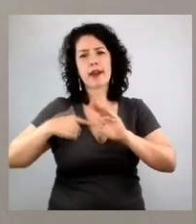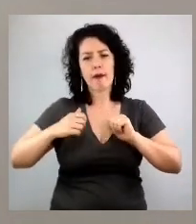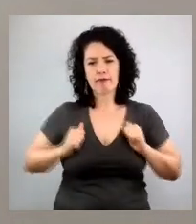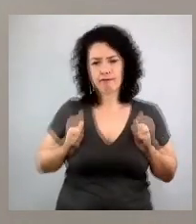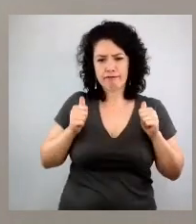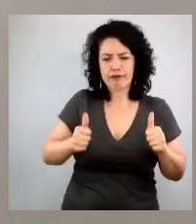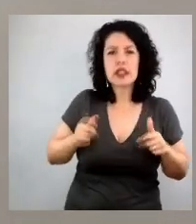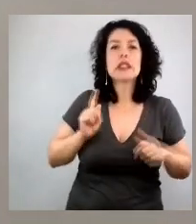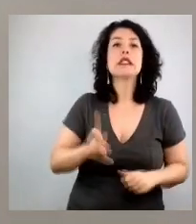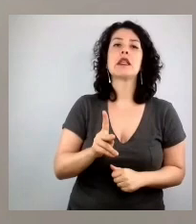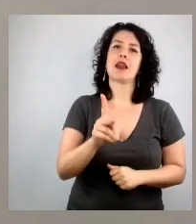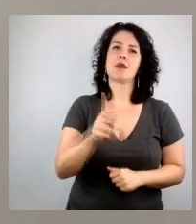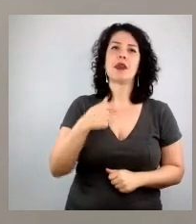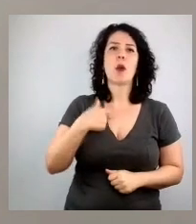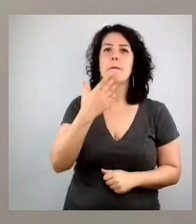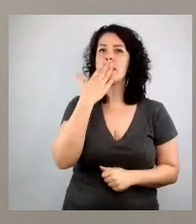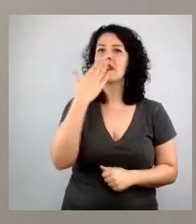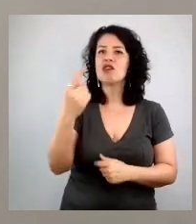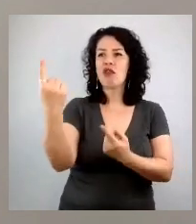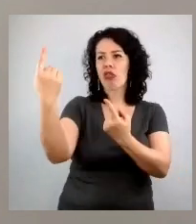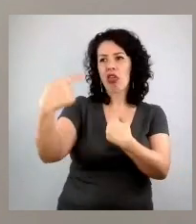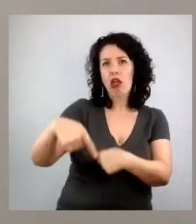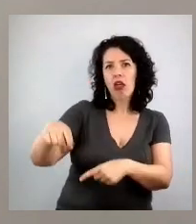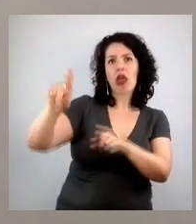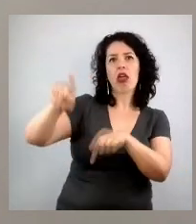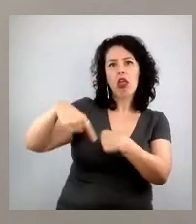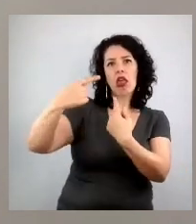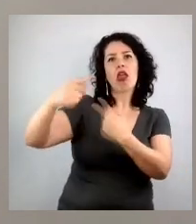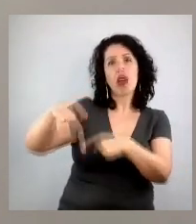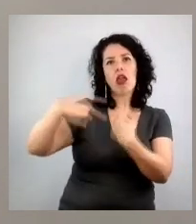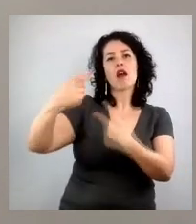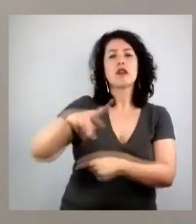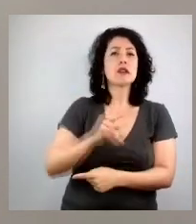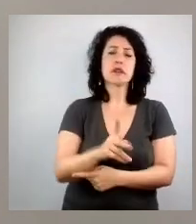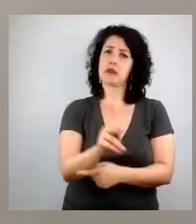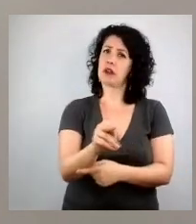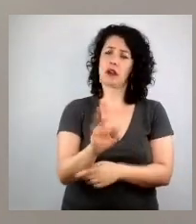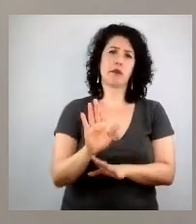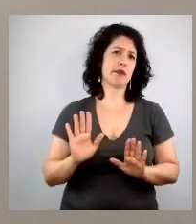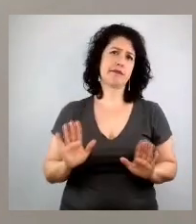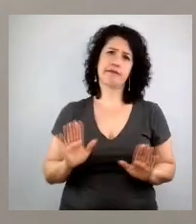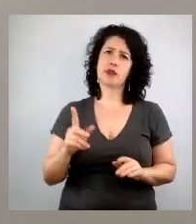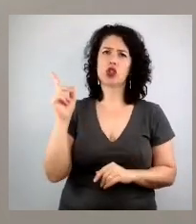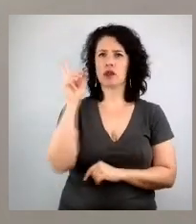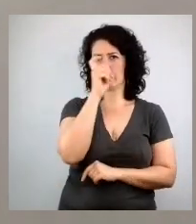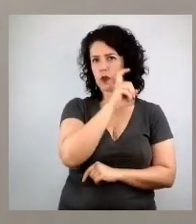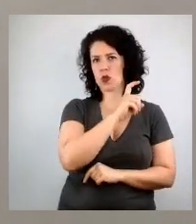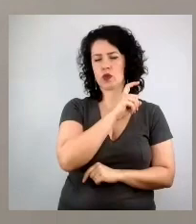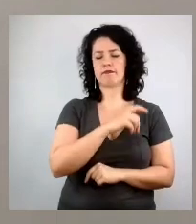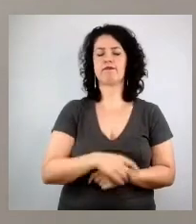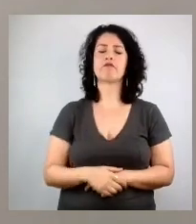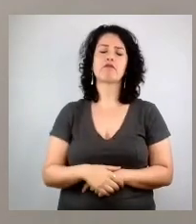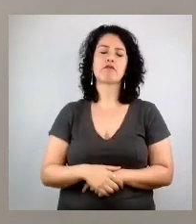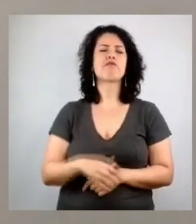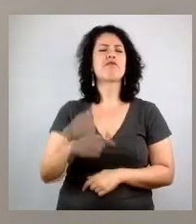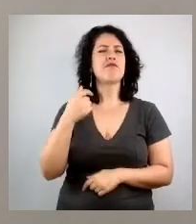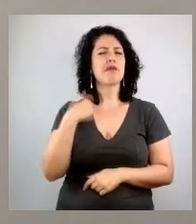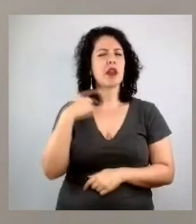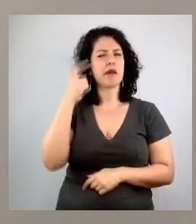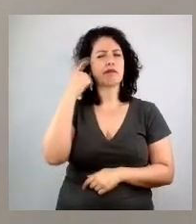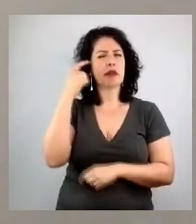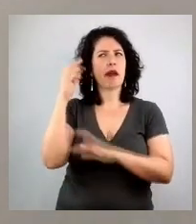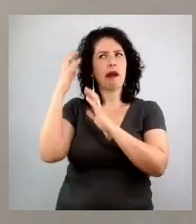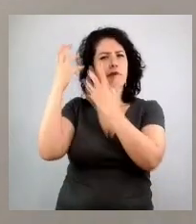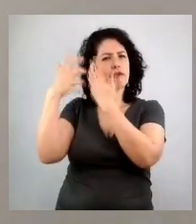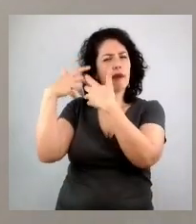desafio. Tem uma analogia que eu fazia muito quando eu era mais nova, que era o seguinte: eu